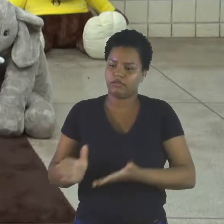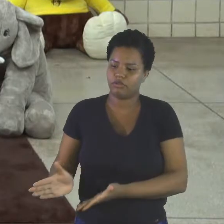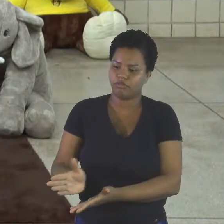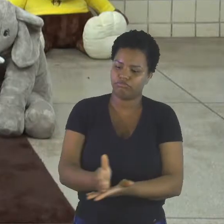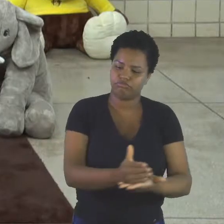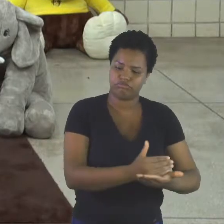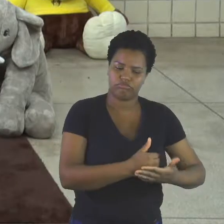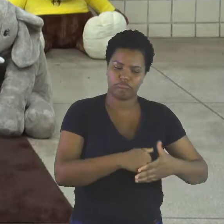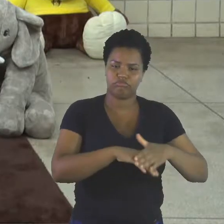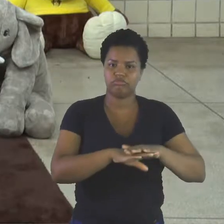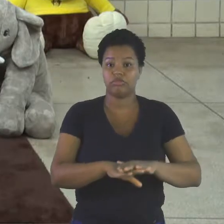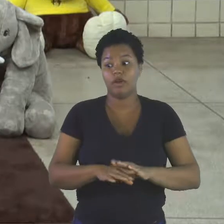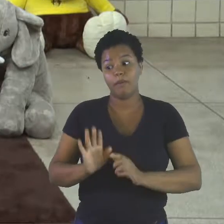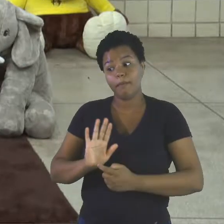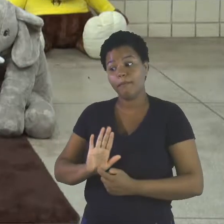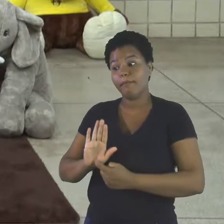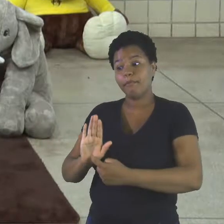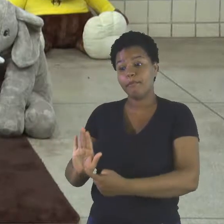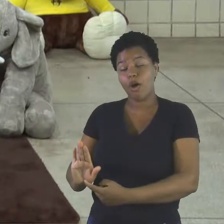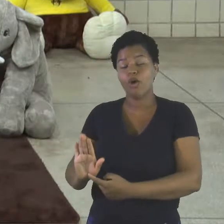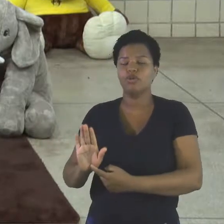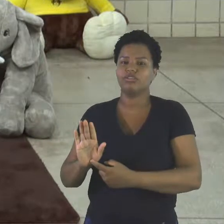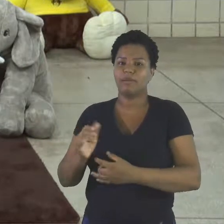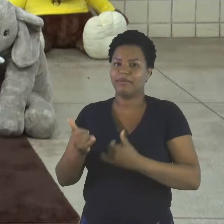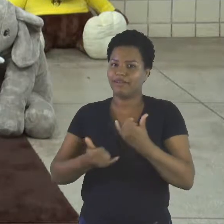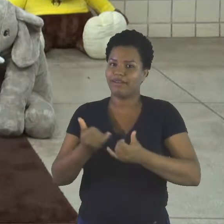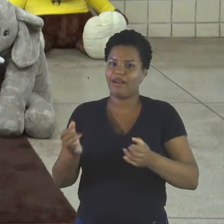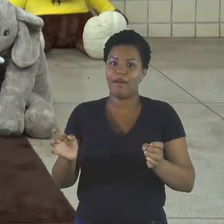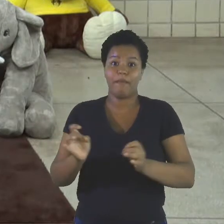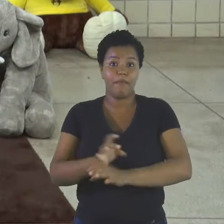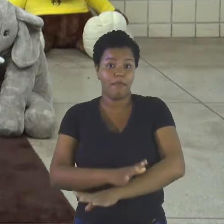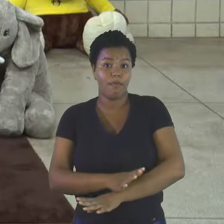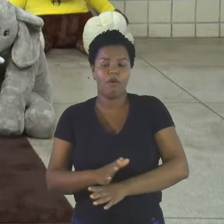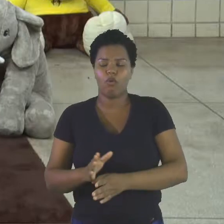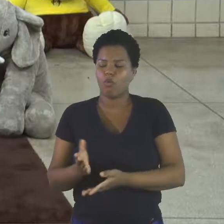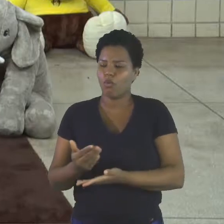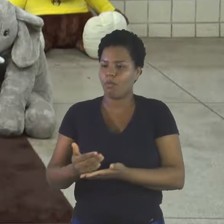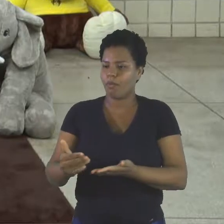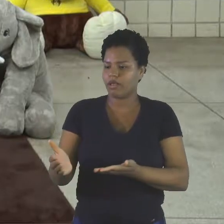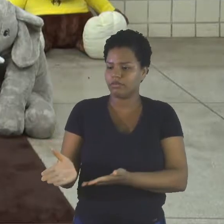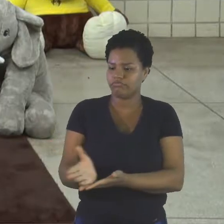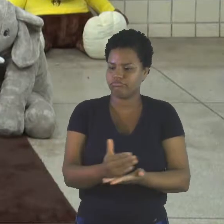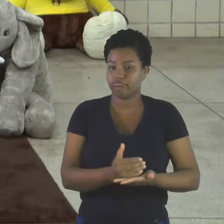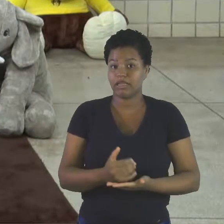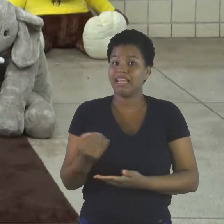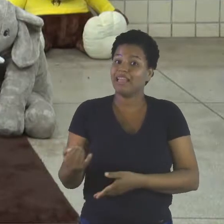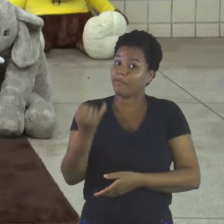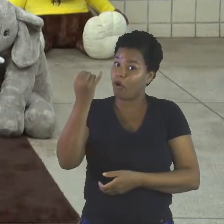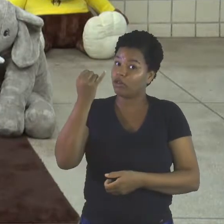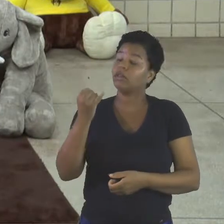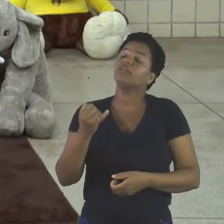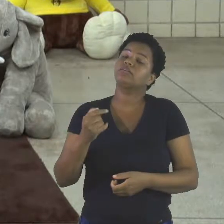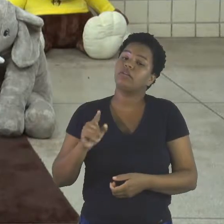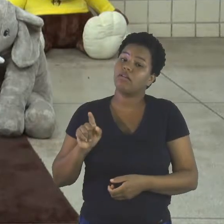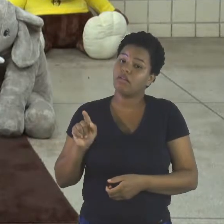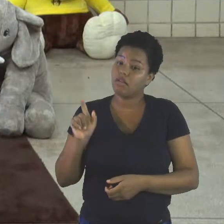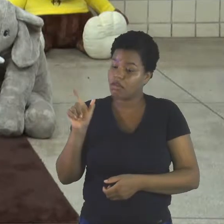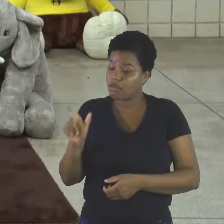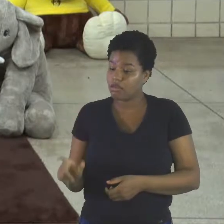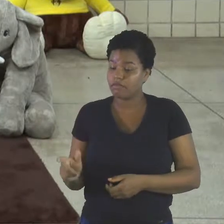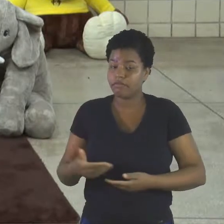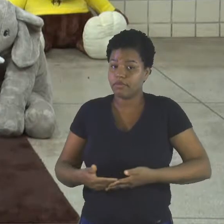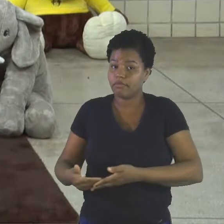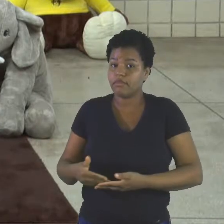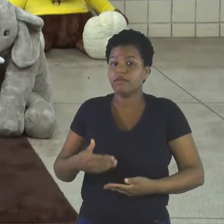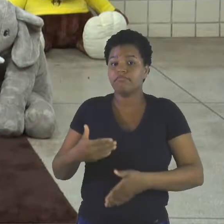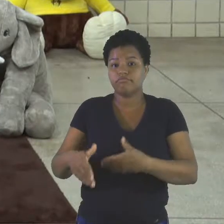ele que a brincadeira está terminando começa a recolher tudo porque é muito importante que ele participe também desse processo de organização do